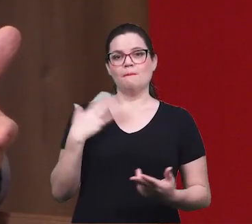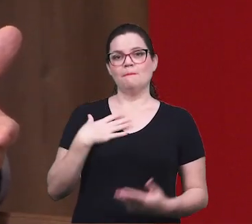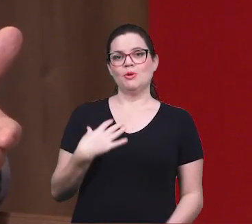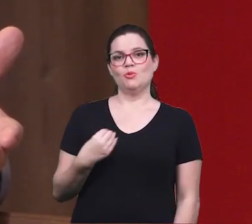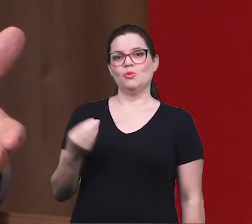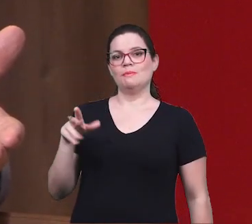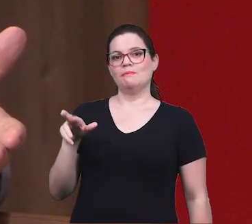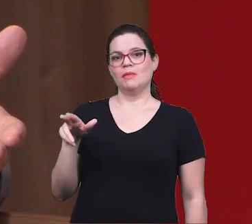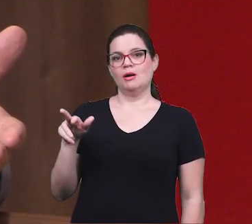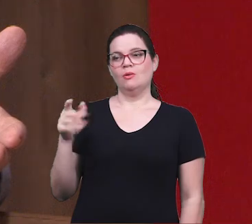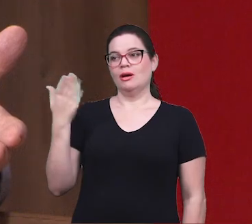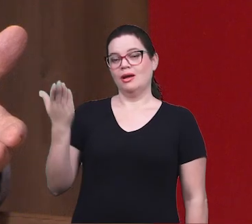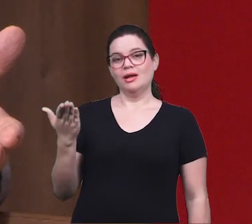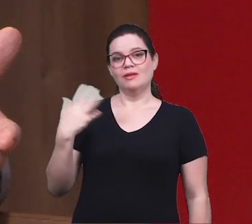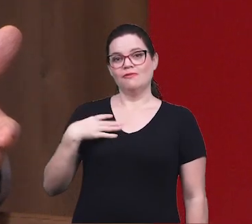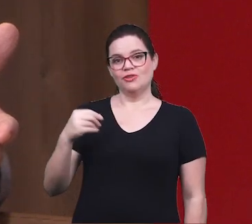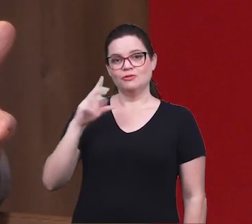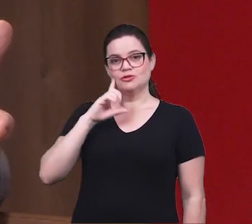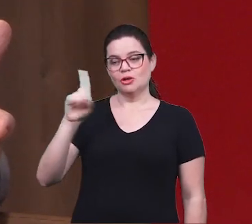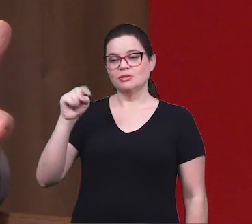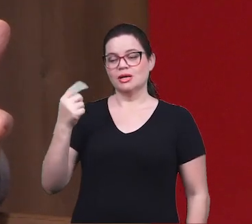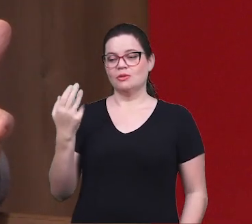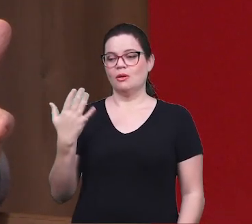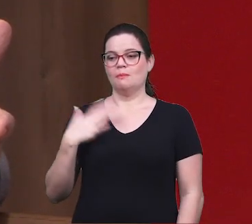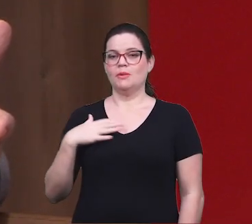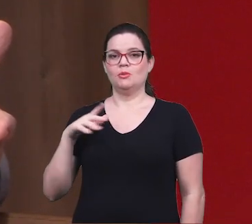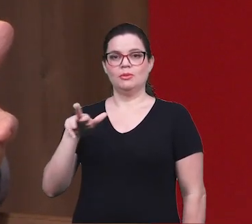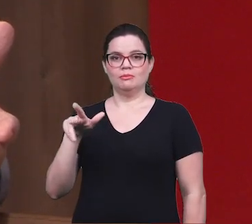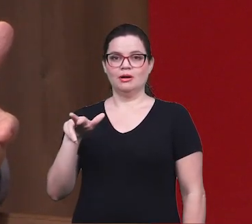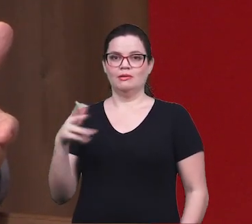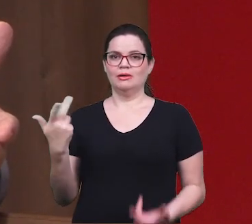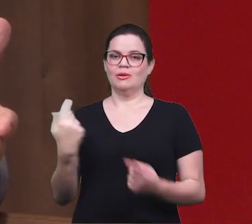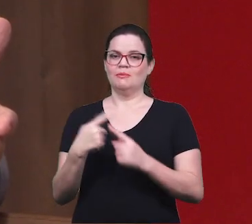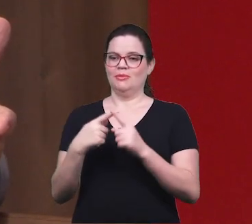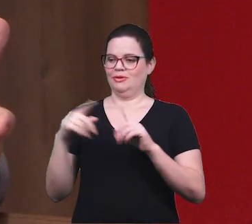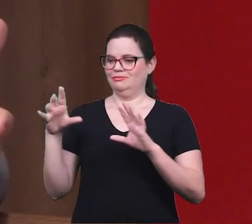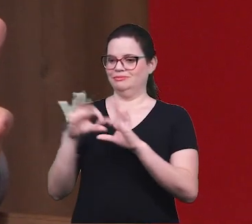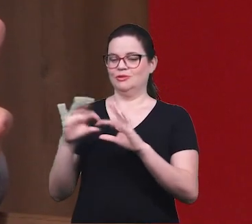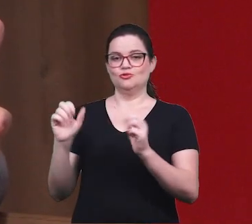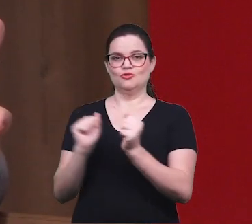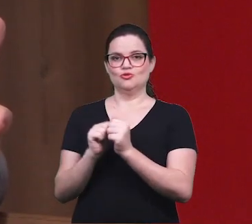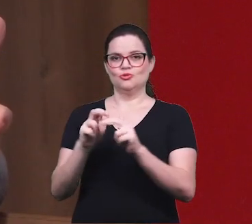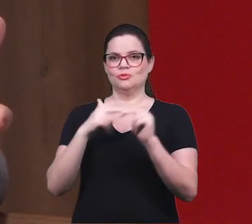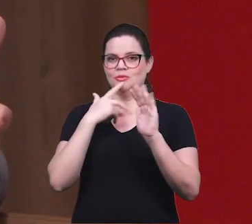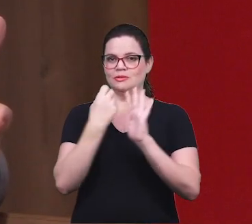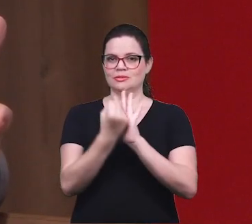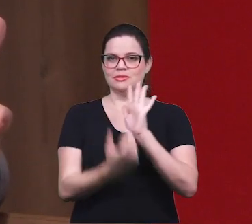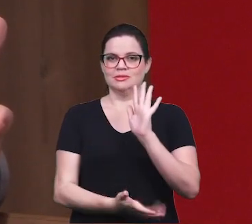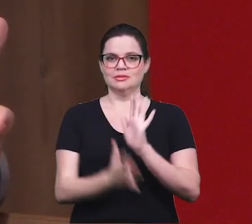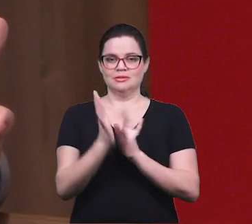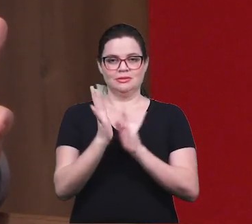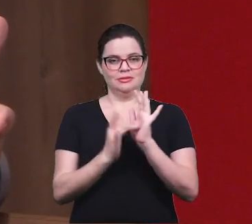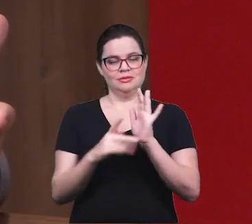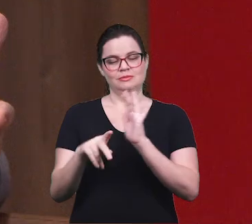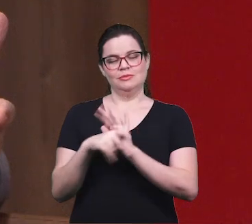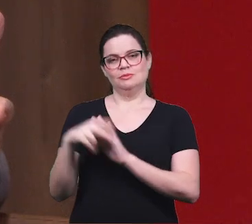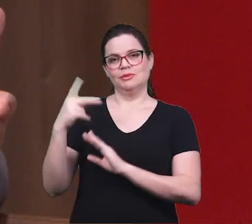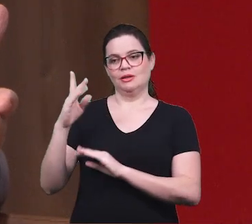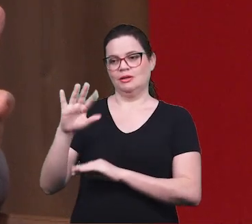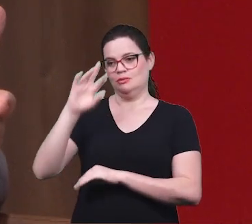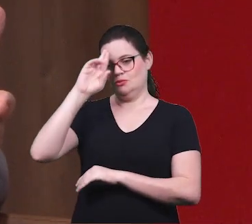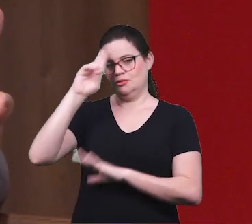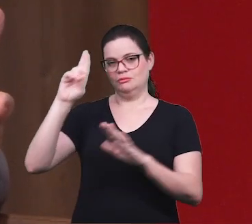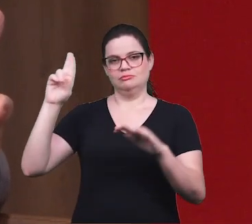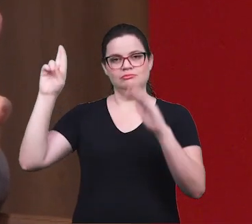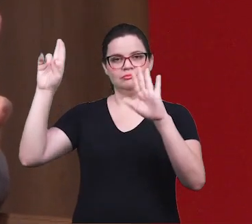pelo poder do sangue de Jesus. Então, o Senhor Jesus, Ele é o Senhor acima de